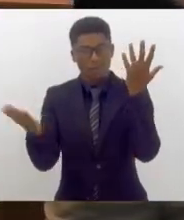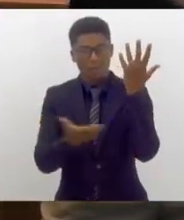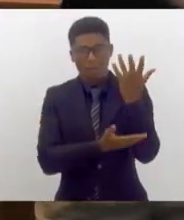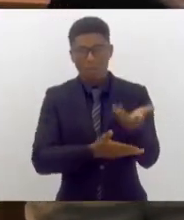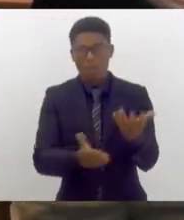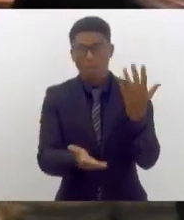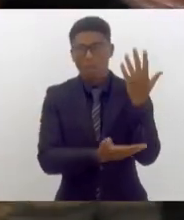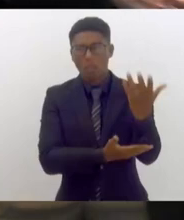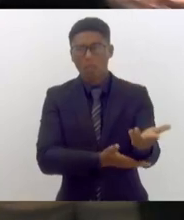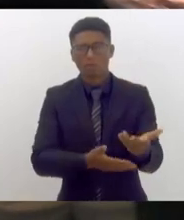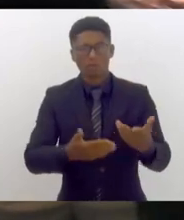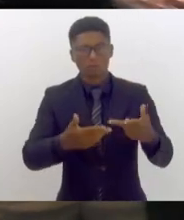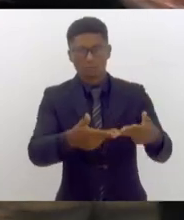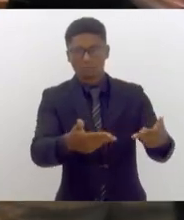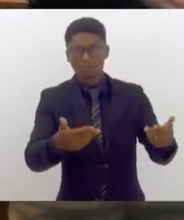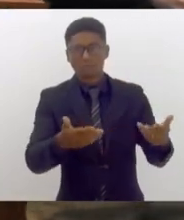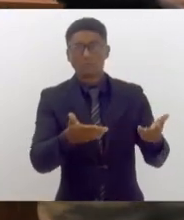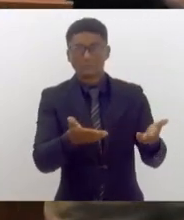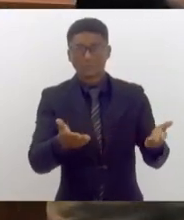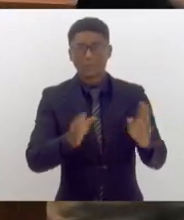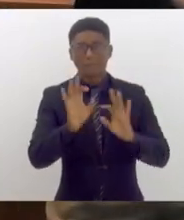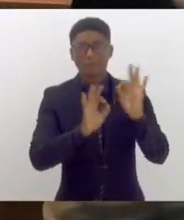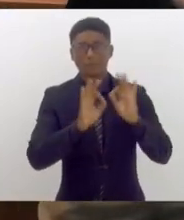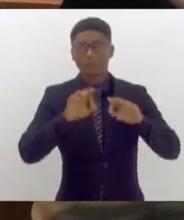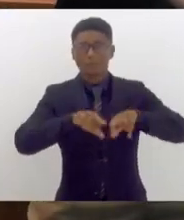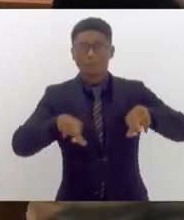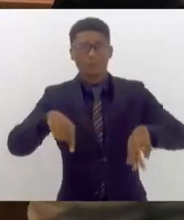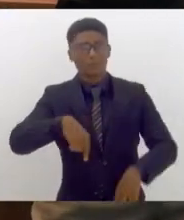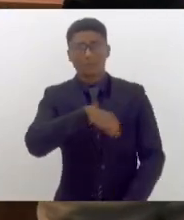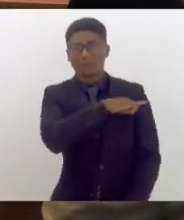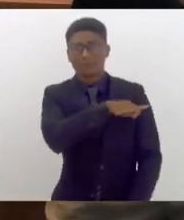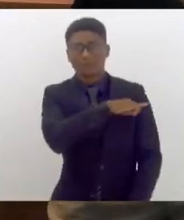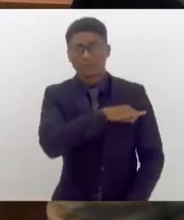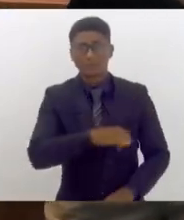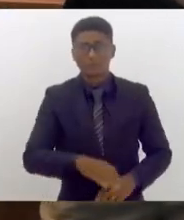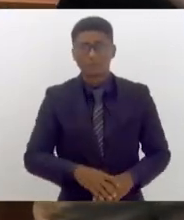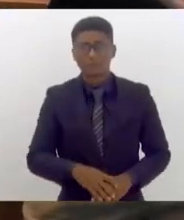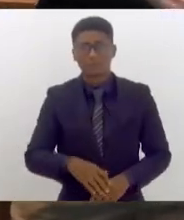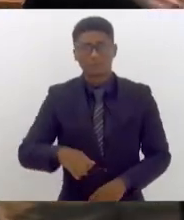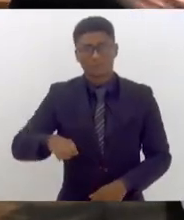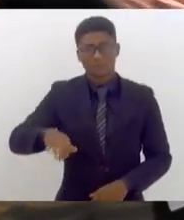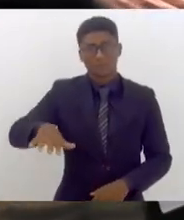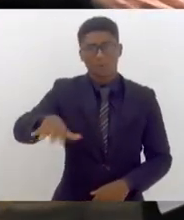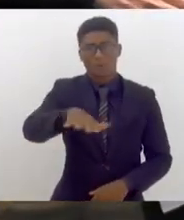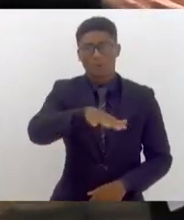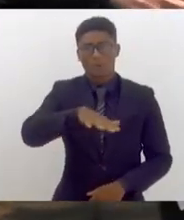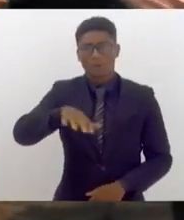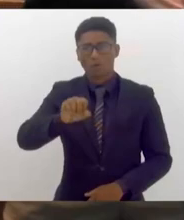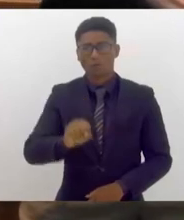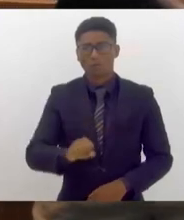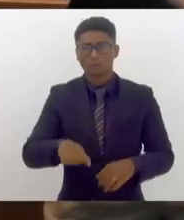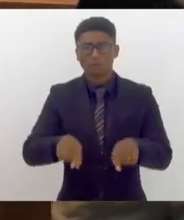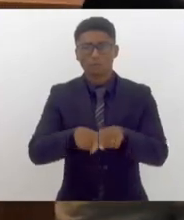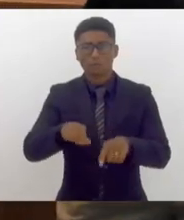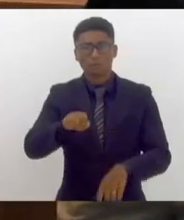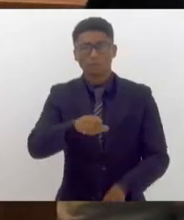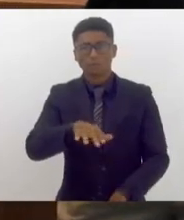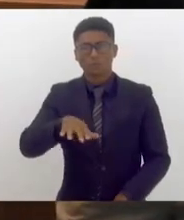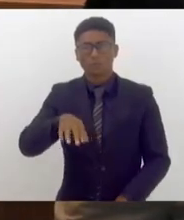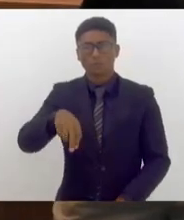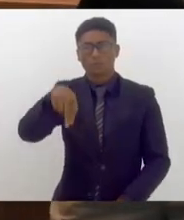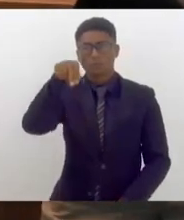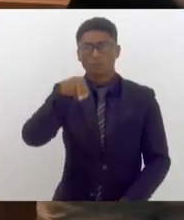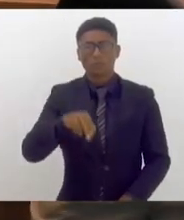vários projetos no Rio de Janeiro, não só na Zona Sul, mas também na Zona Norte, Tijuca e Zona